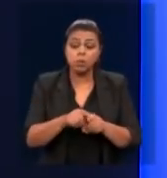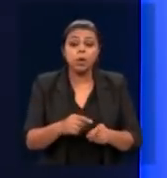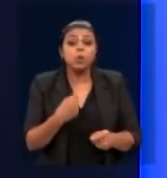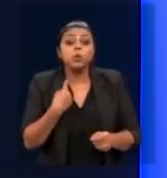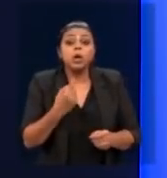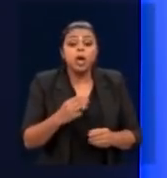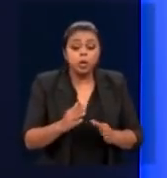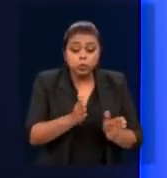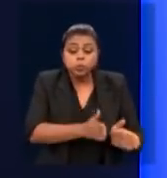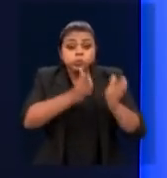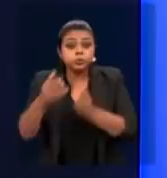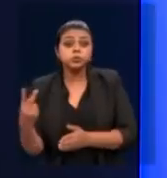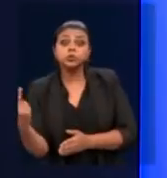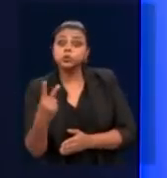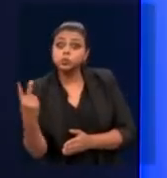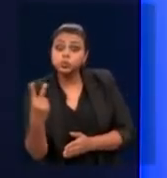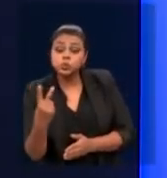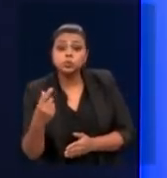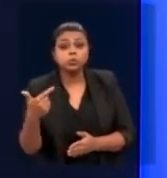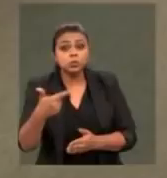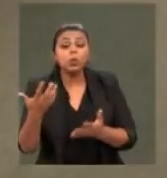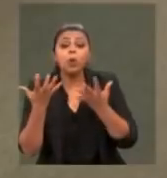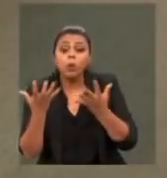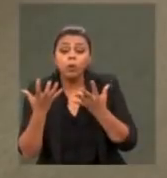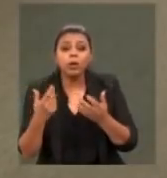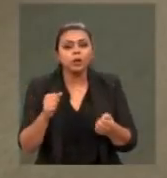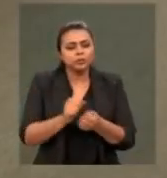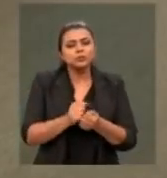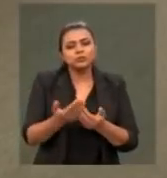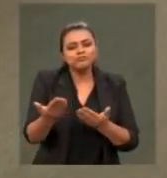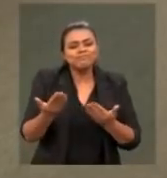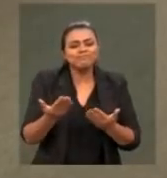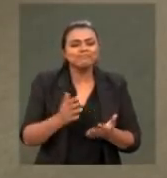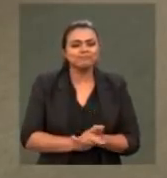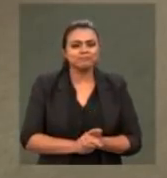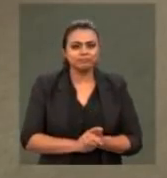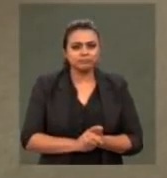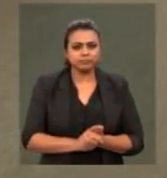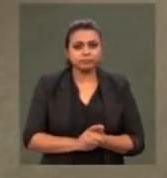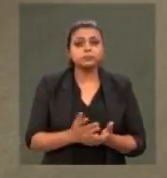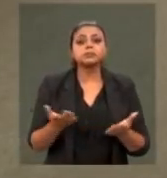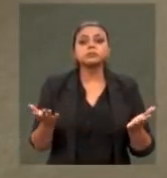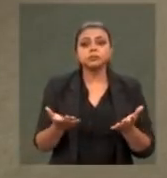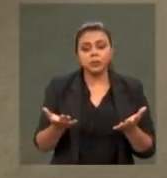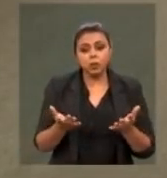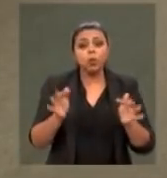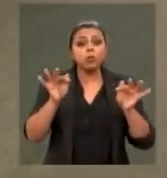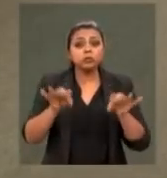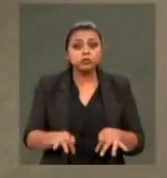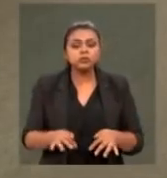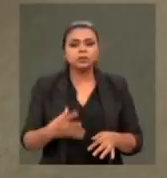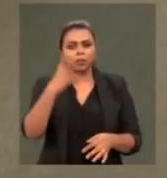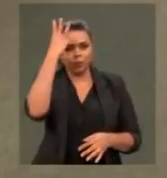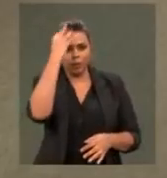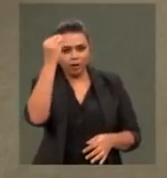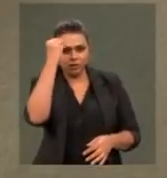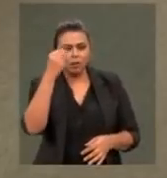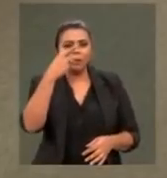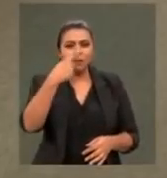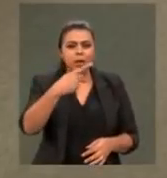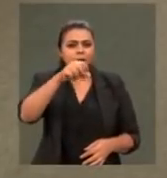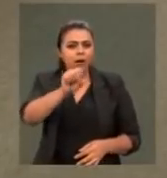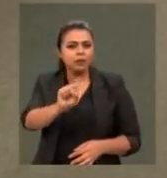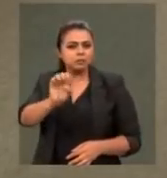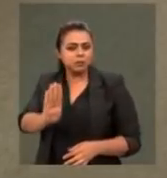turno porque é isso nos vemos nas urnas obrigar o candidato e agora para a palavra final renato casagrande do psb por